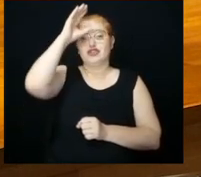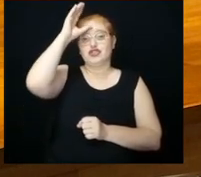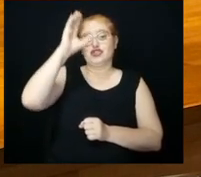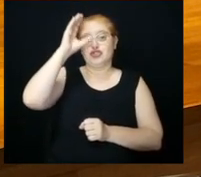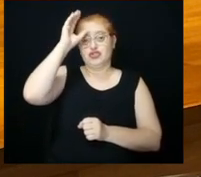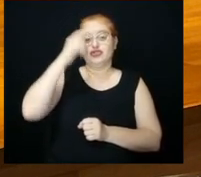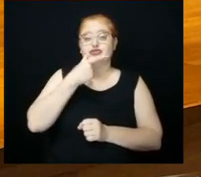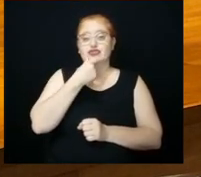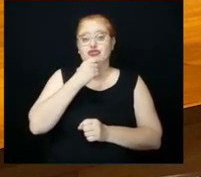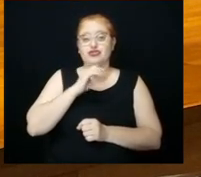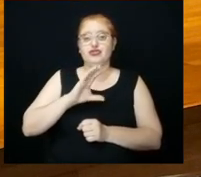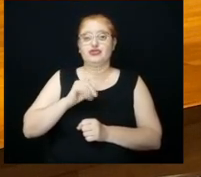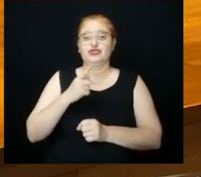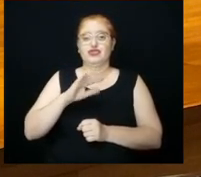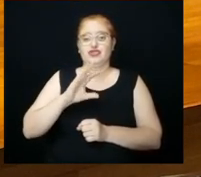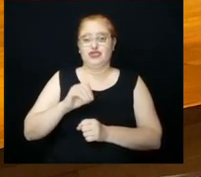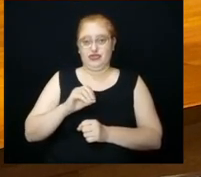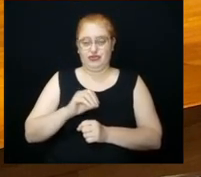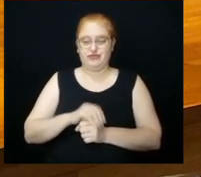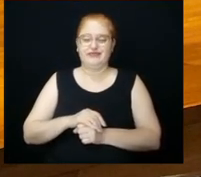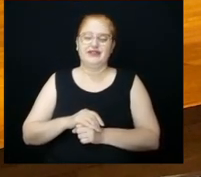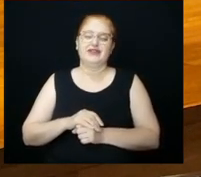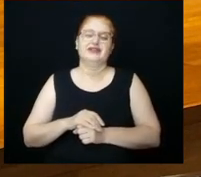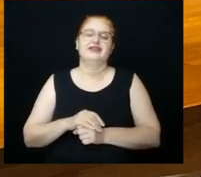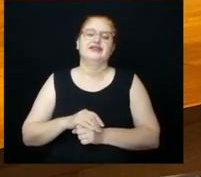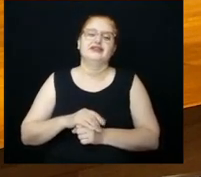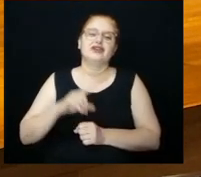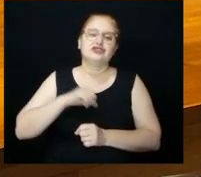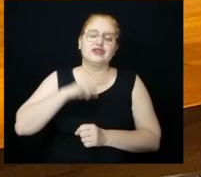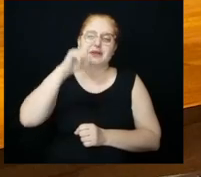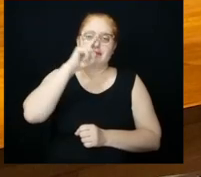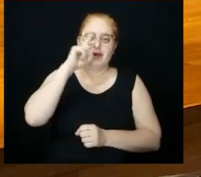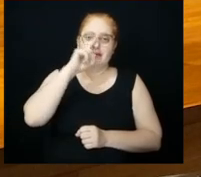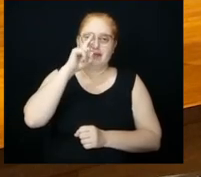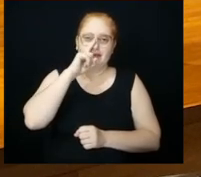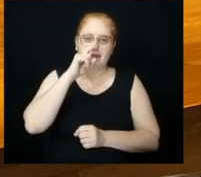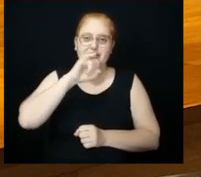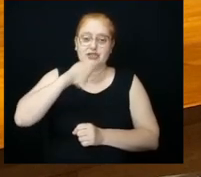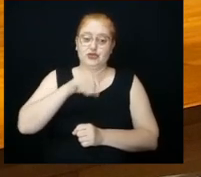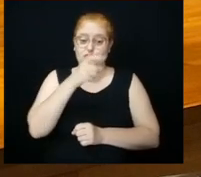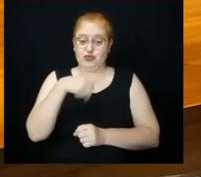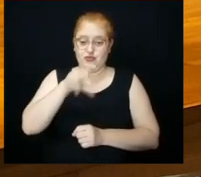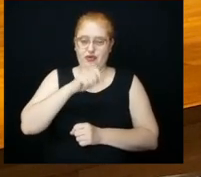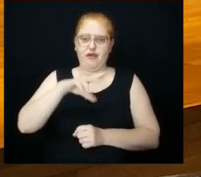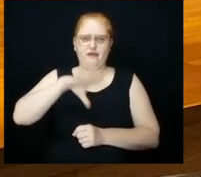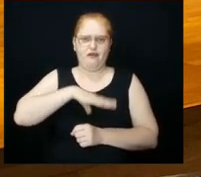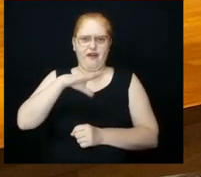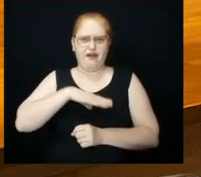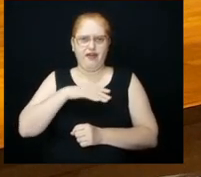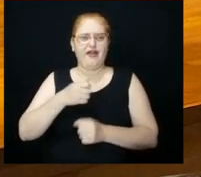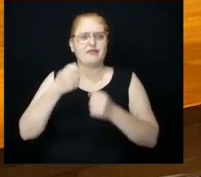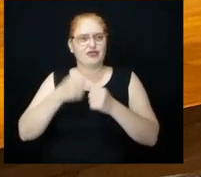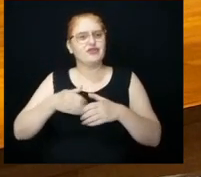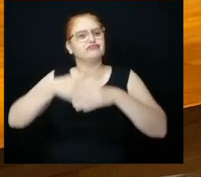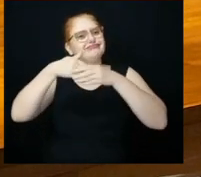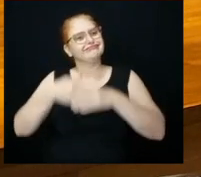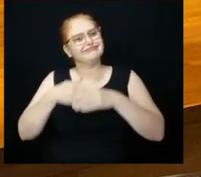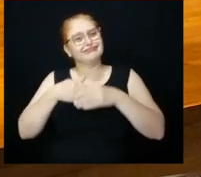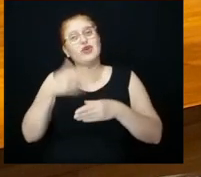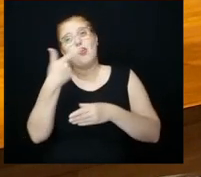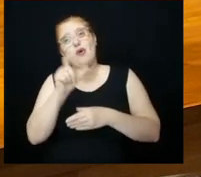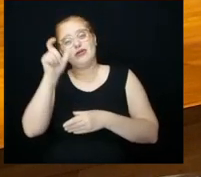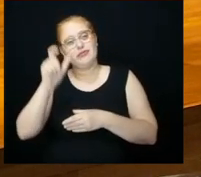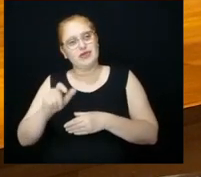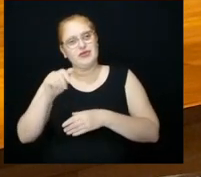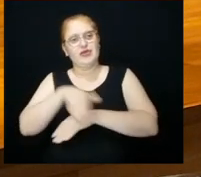dizia ti Chico. A mãe do João Valente podia passar e cumprimentar, ou então outra senhora da rua de